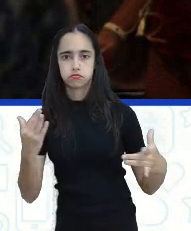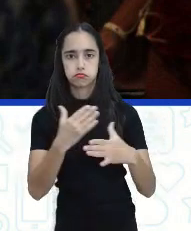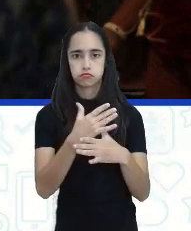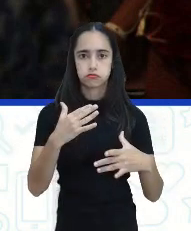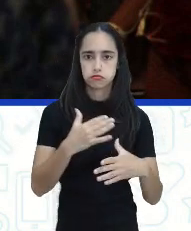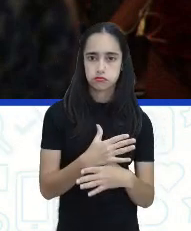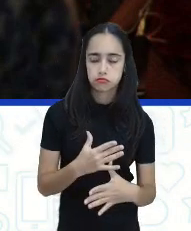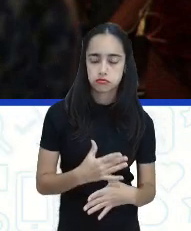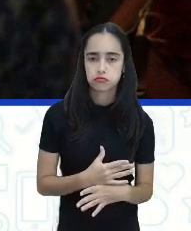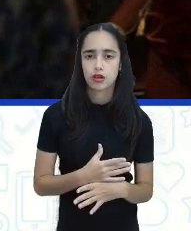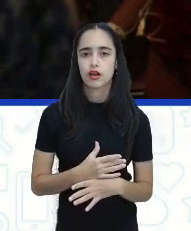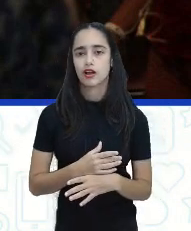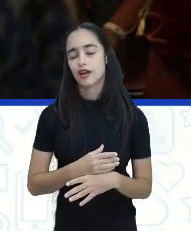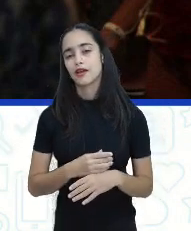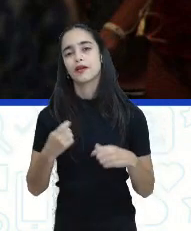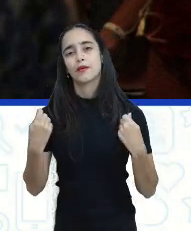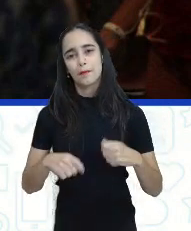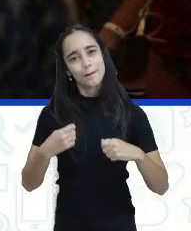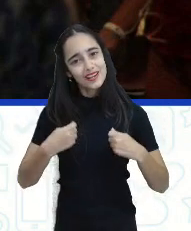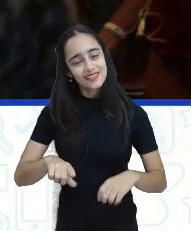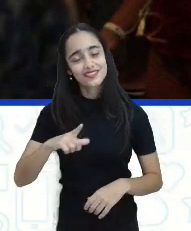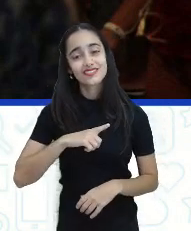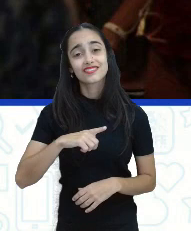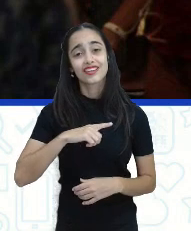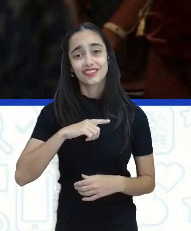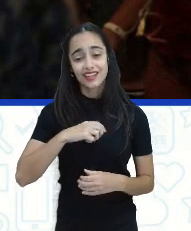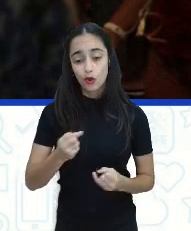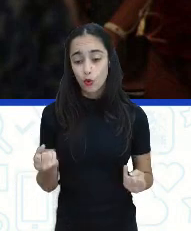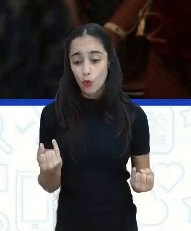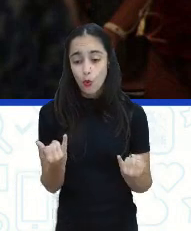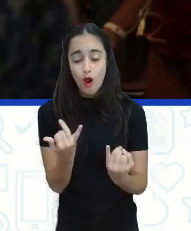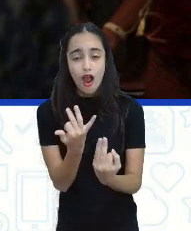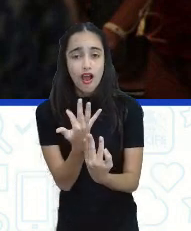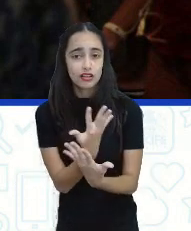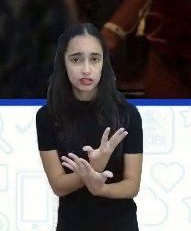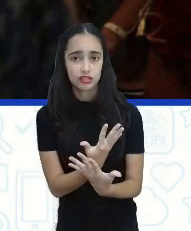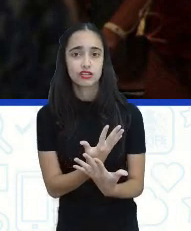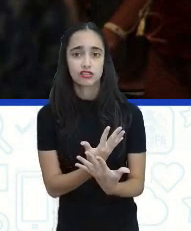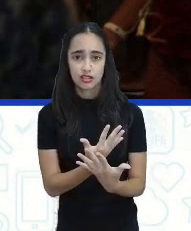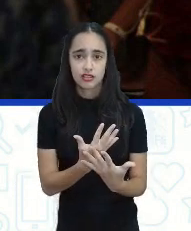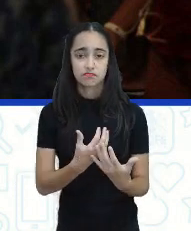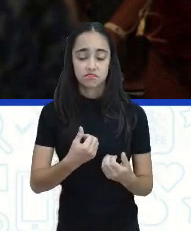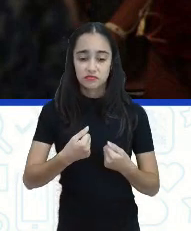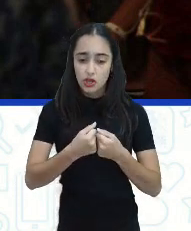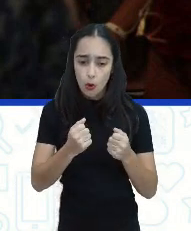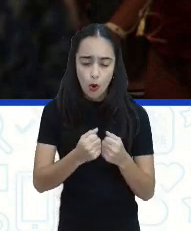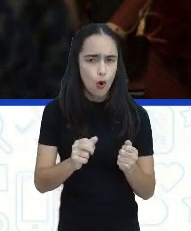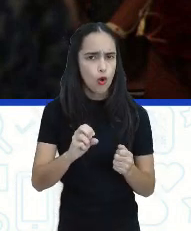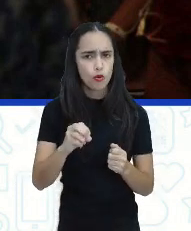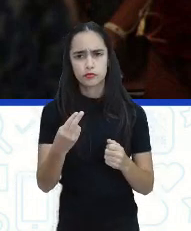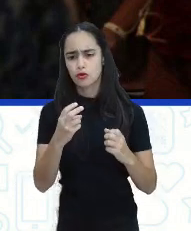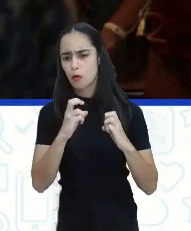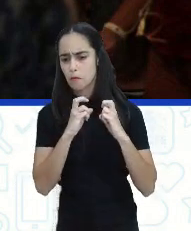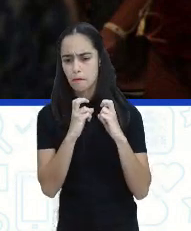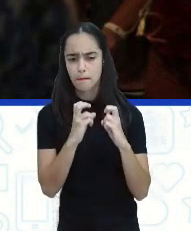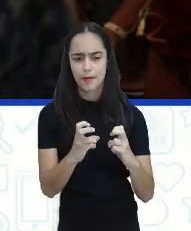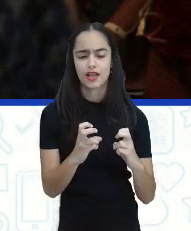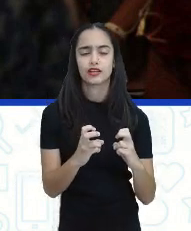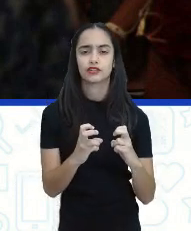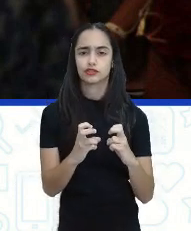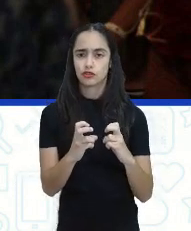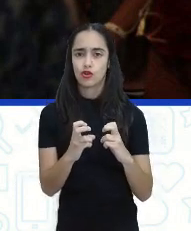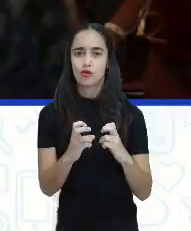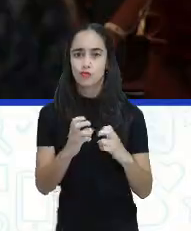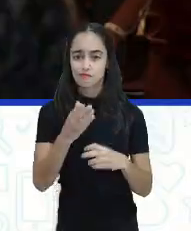veículos suficientes para atender os horários de pico, Exatamente. Integração entre transportes públicos, ônibus integrados com o metrô,